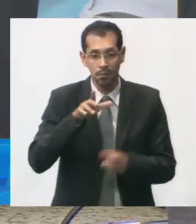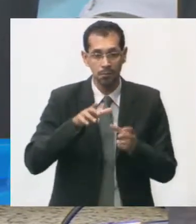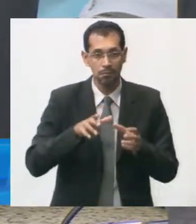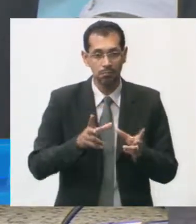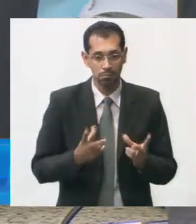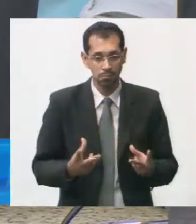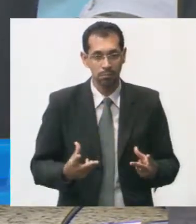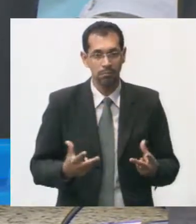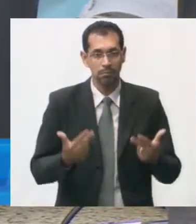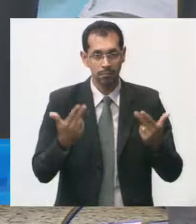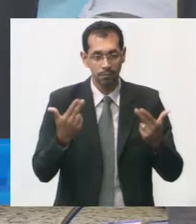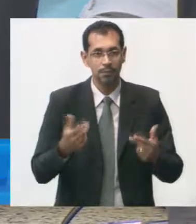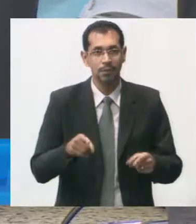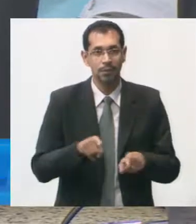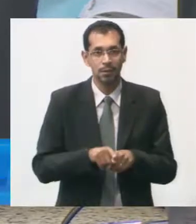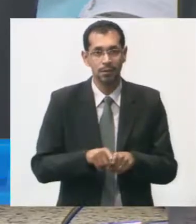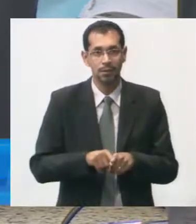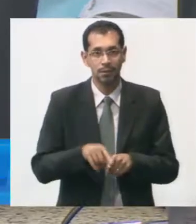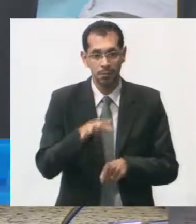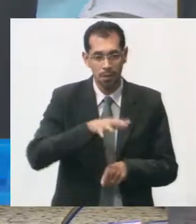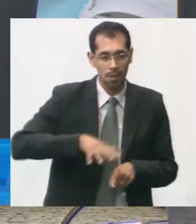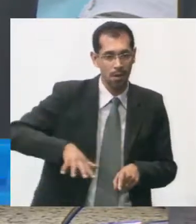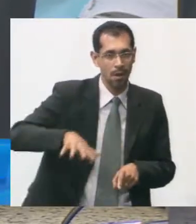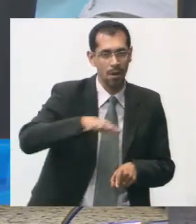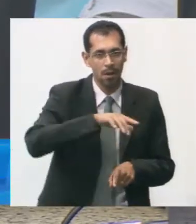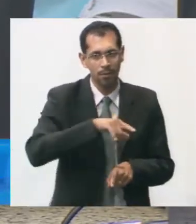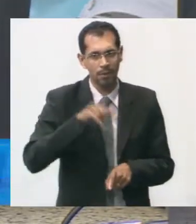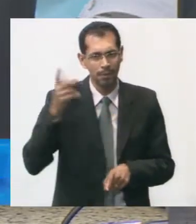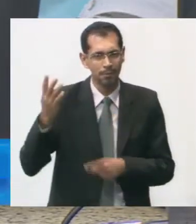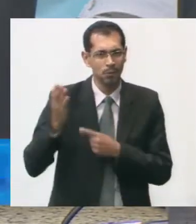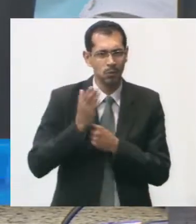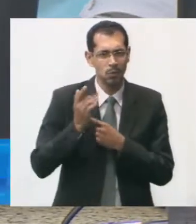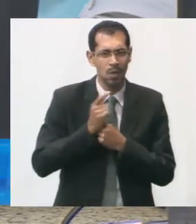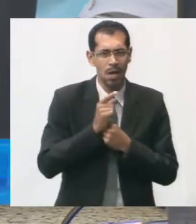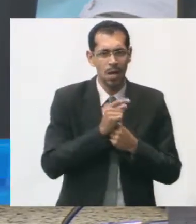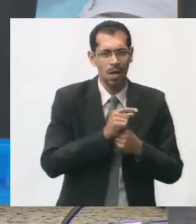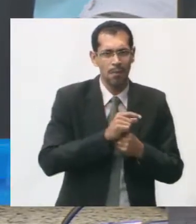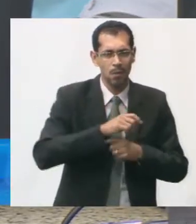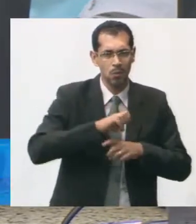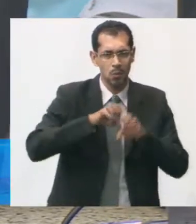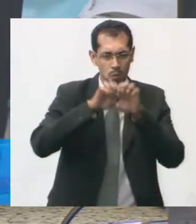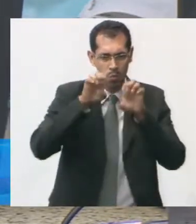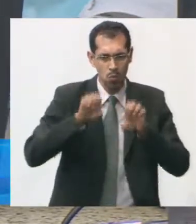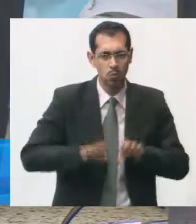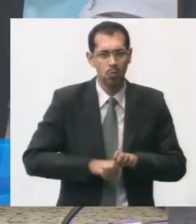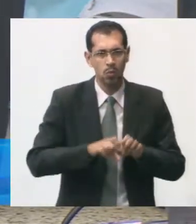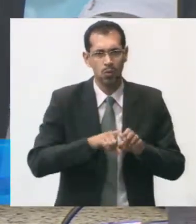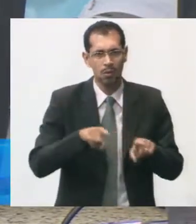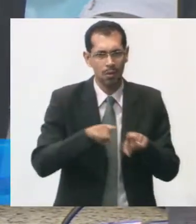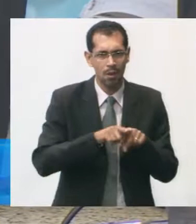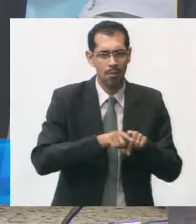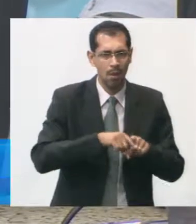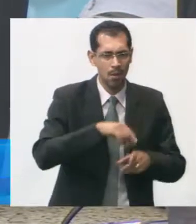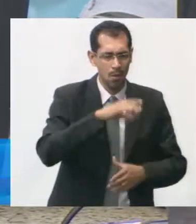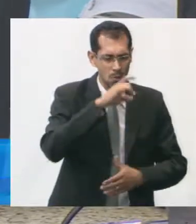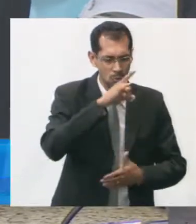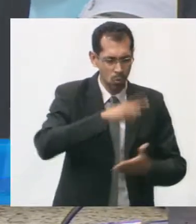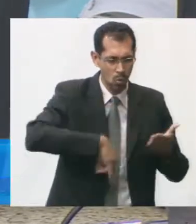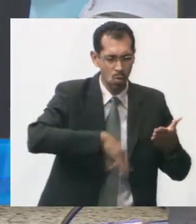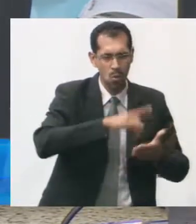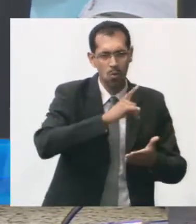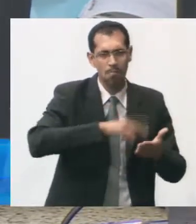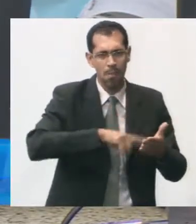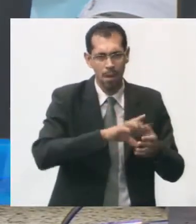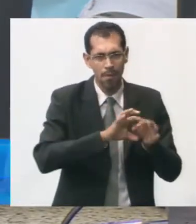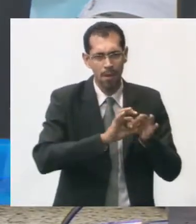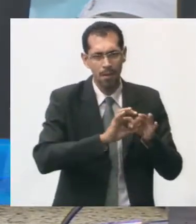Excelência conseguisse também me ajudar com a estrutura, né, de barracas, alvará, essas coisas. E Vossa Excelência falou que não tem pernas. Mas se Vossa Excelência